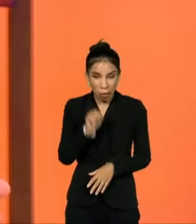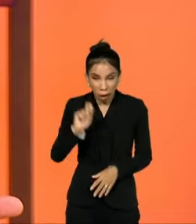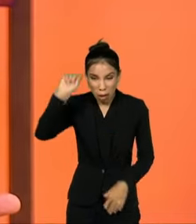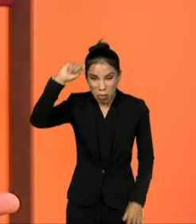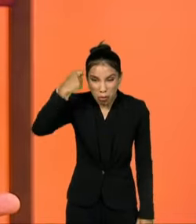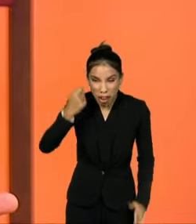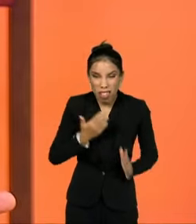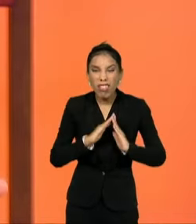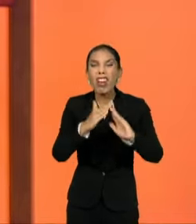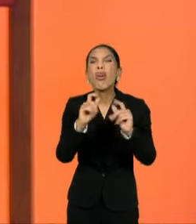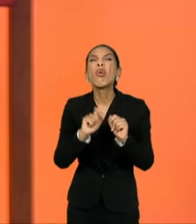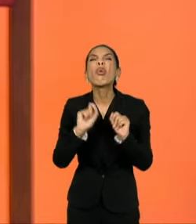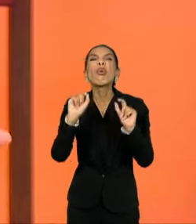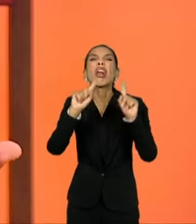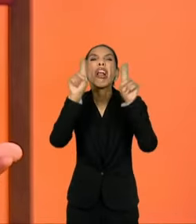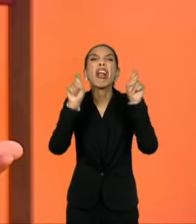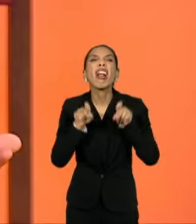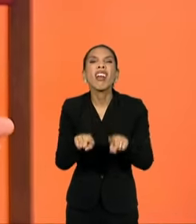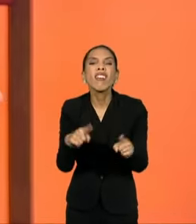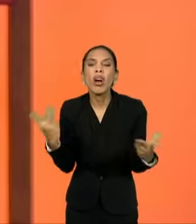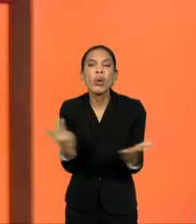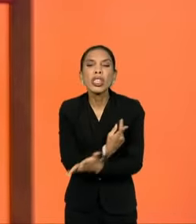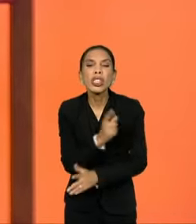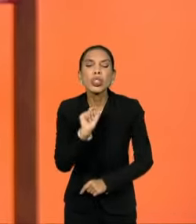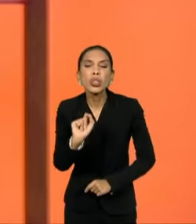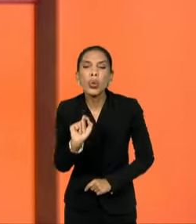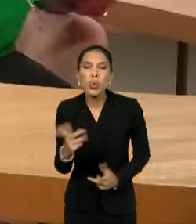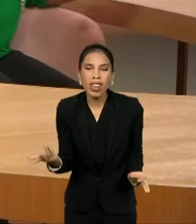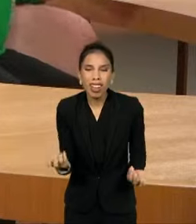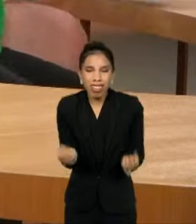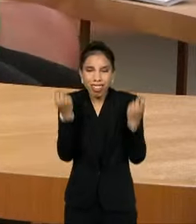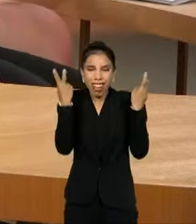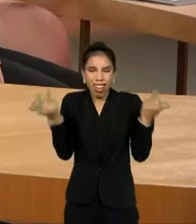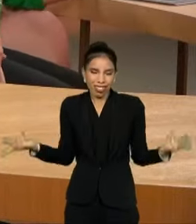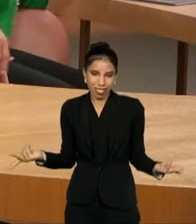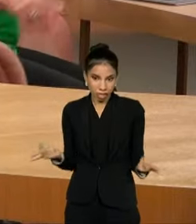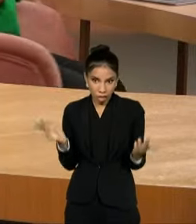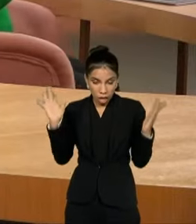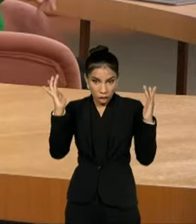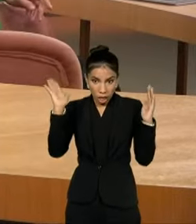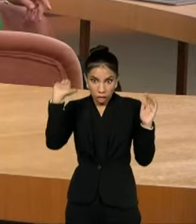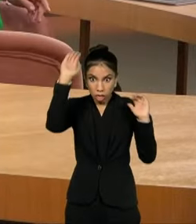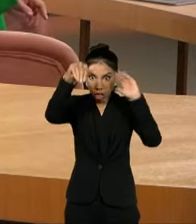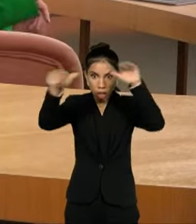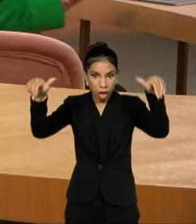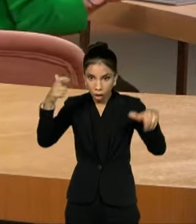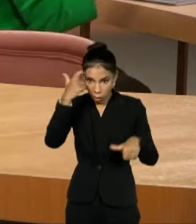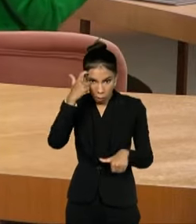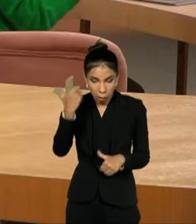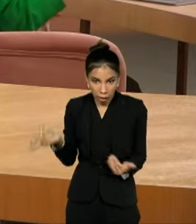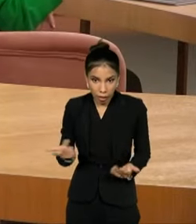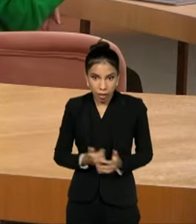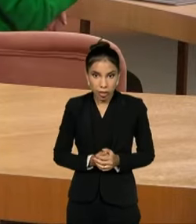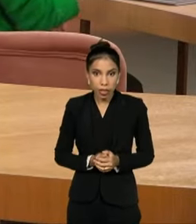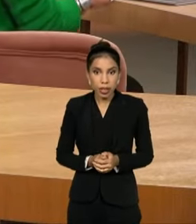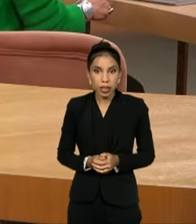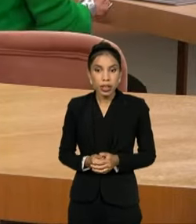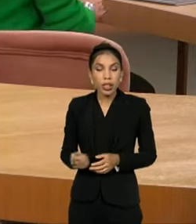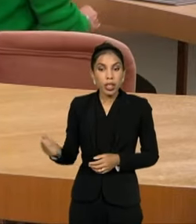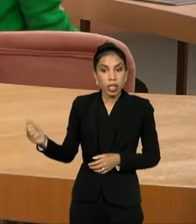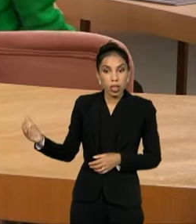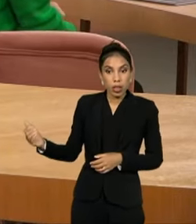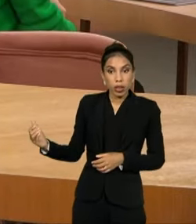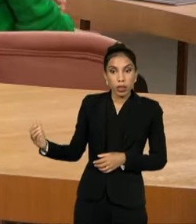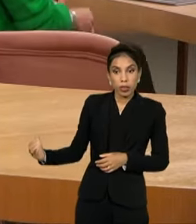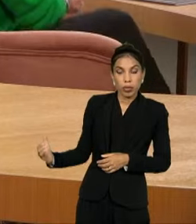da favela vai dar em quê? Na cabeça deles é isso. Freixo, você... O Marcelo disse que quando ligaram para ele, informando